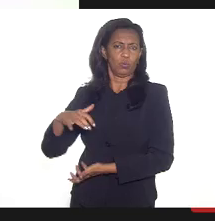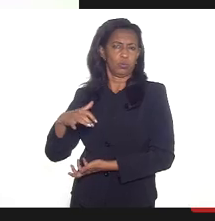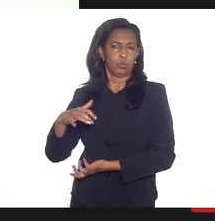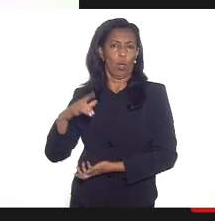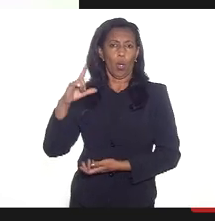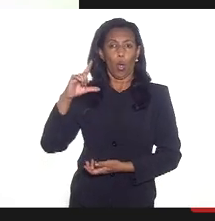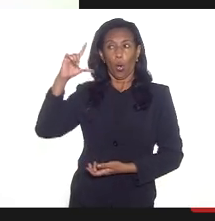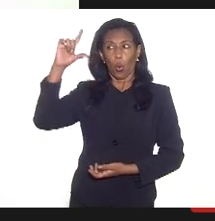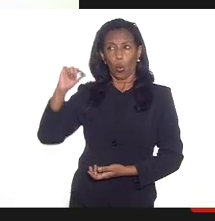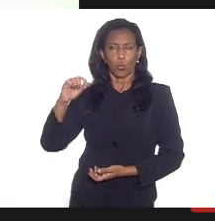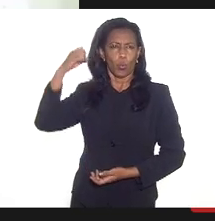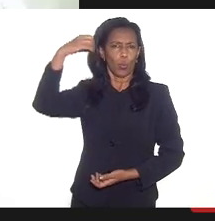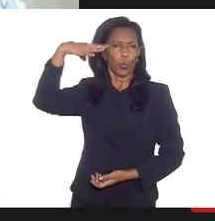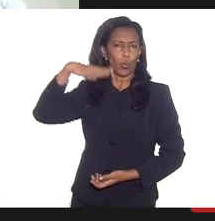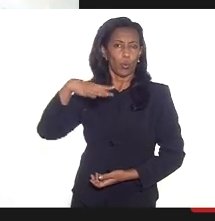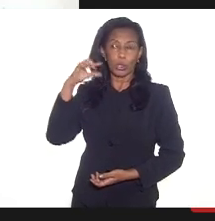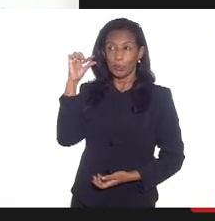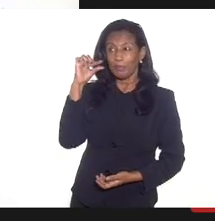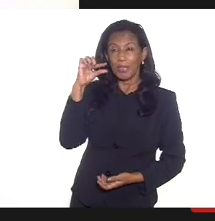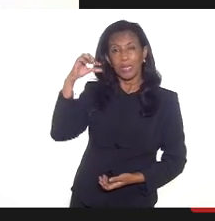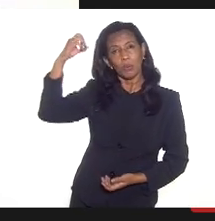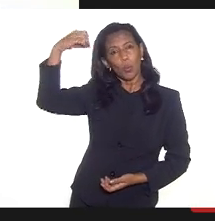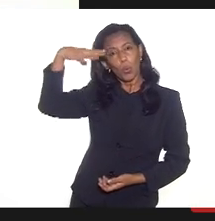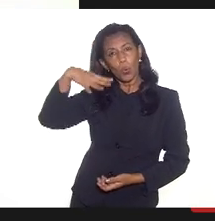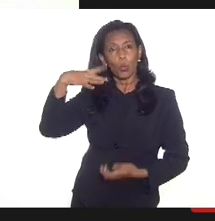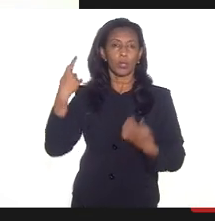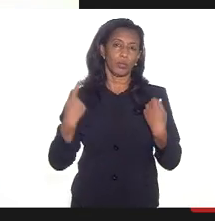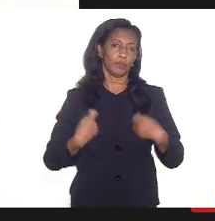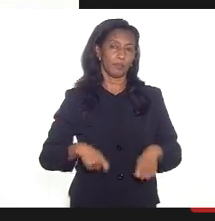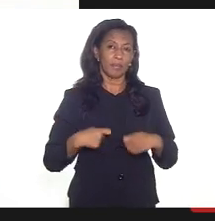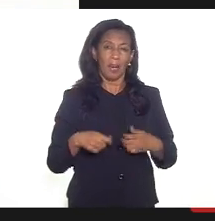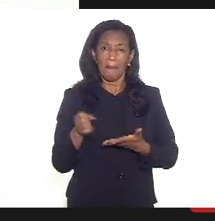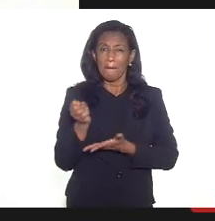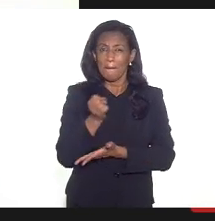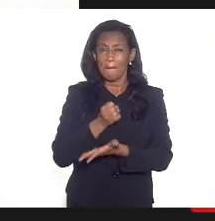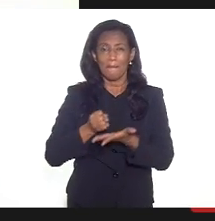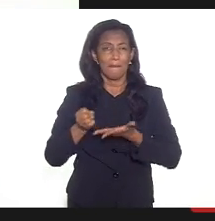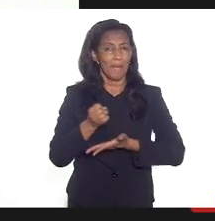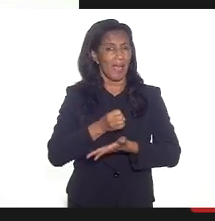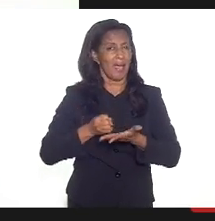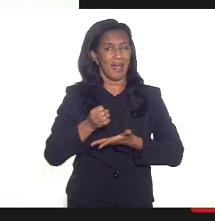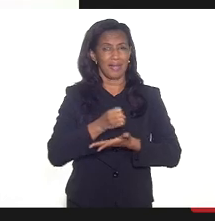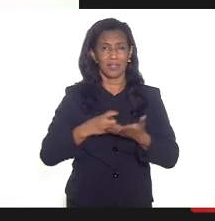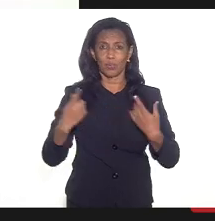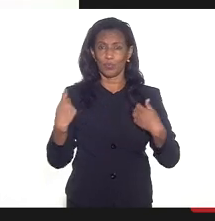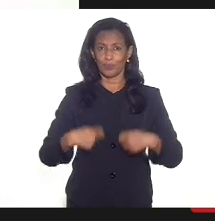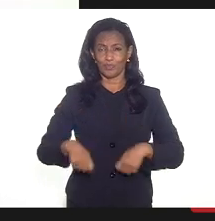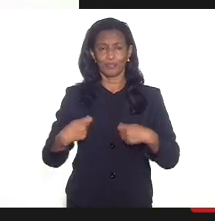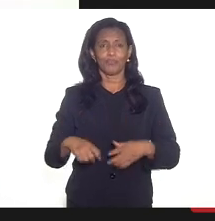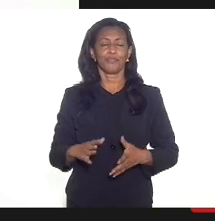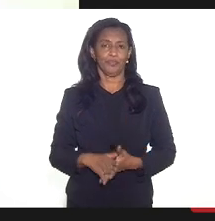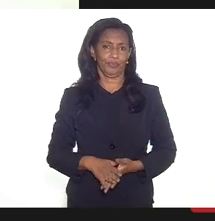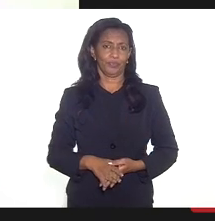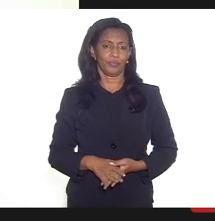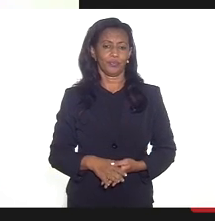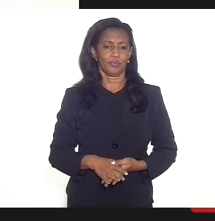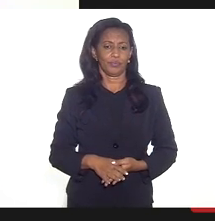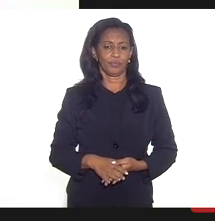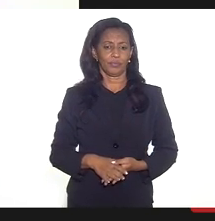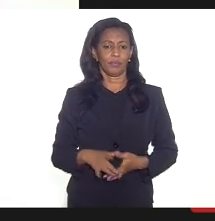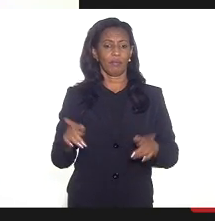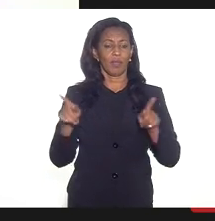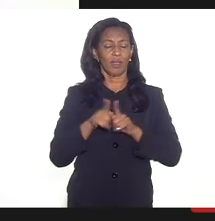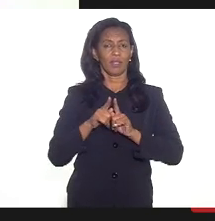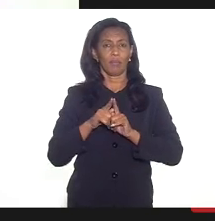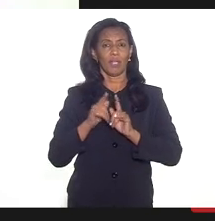né? Esse mínimo, o básico a gente precisa ter. A questão também da divulgação